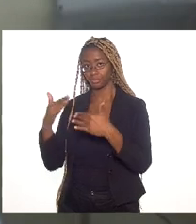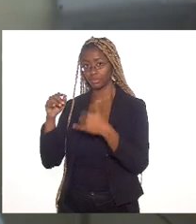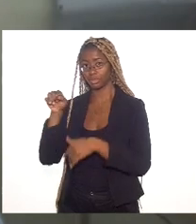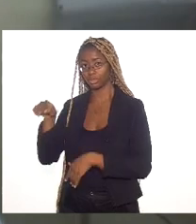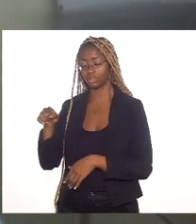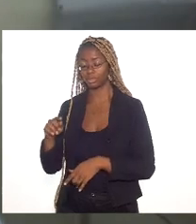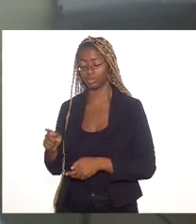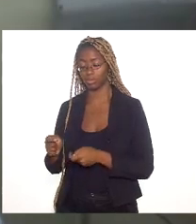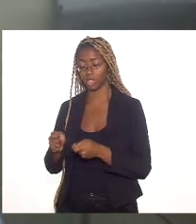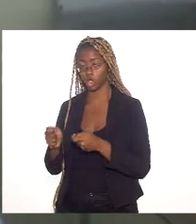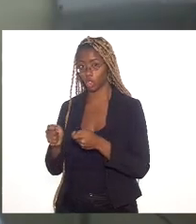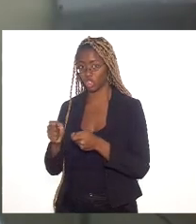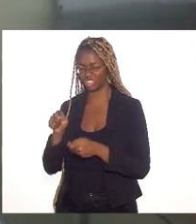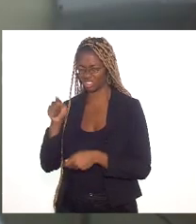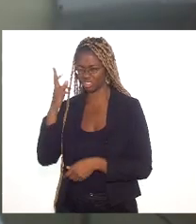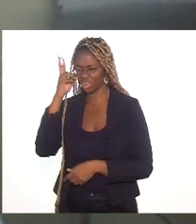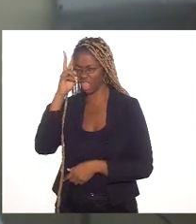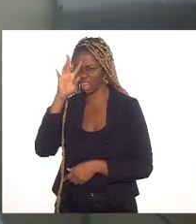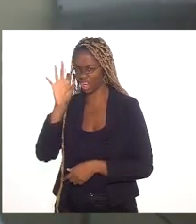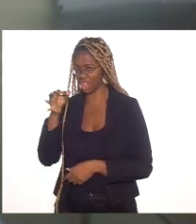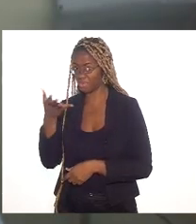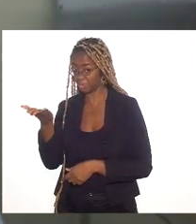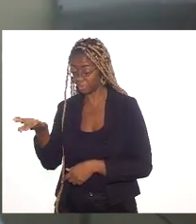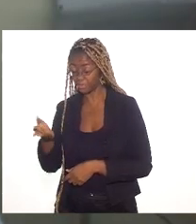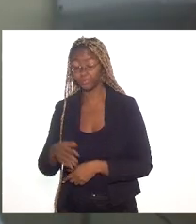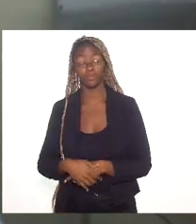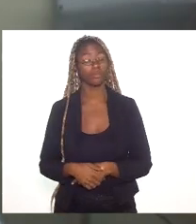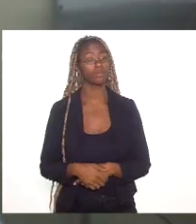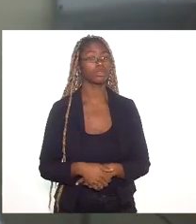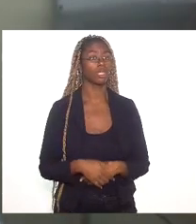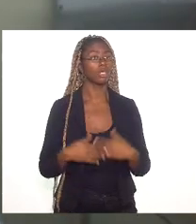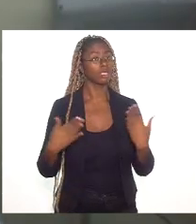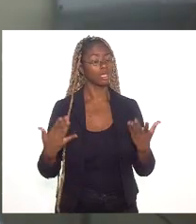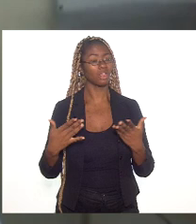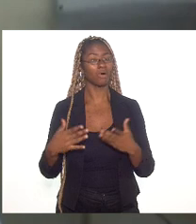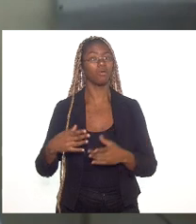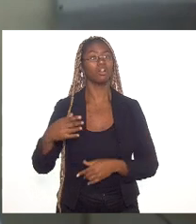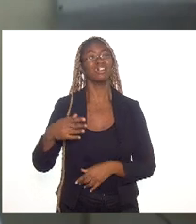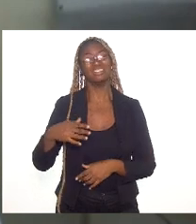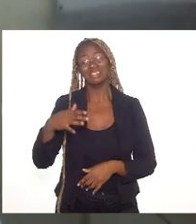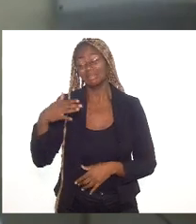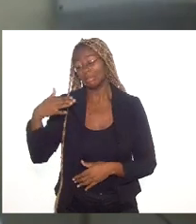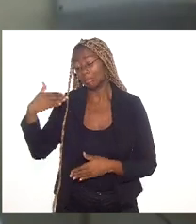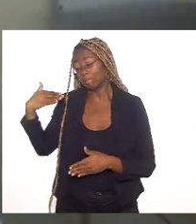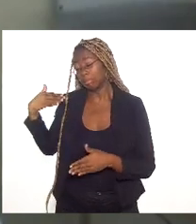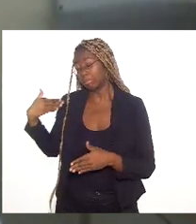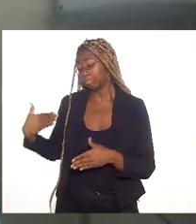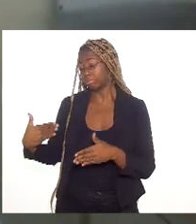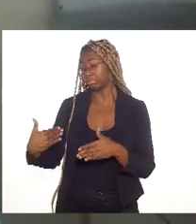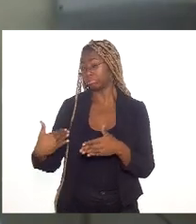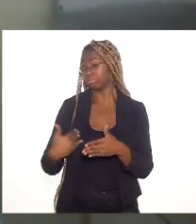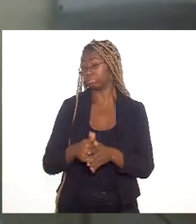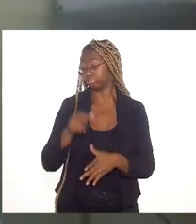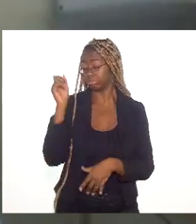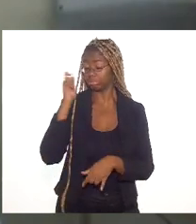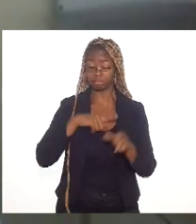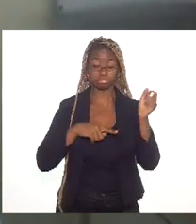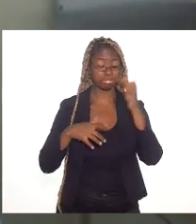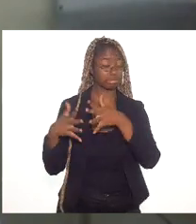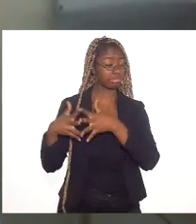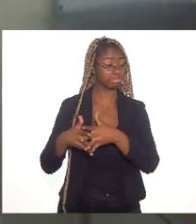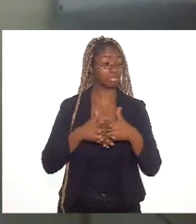disso. E depois de um longo e tenebroso inverno, essa lei foi aprovada